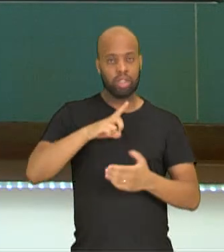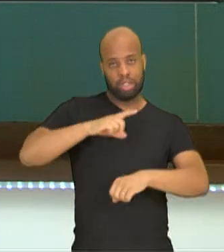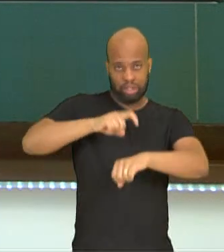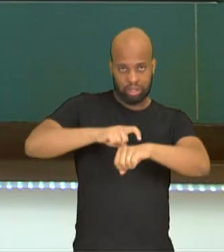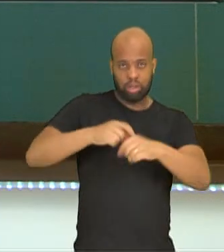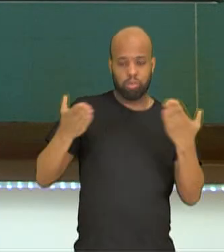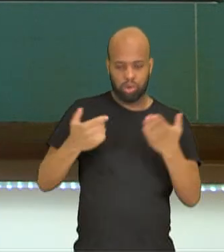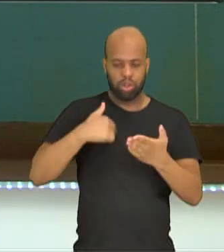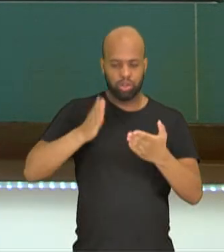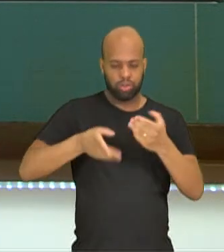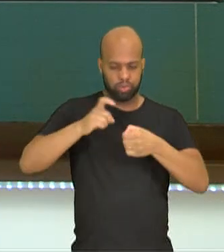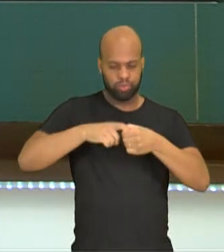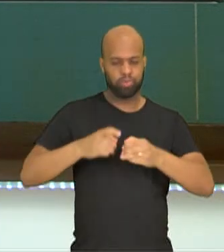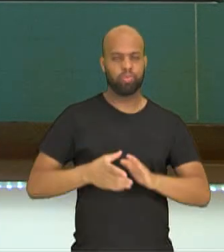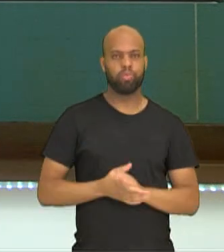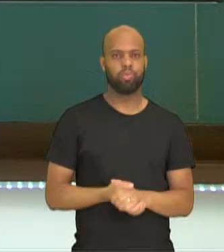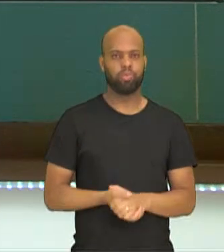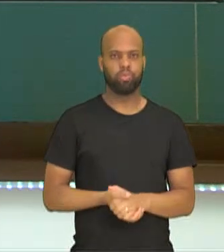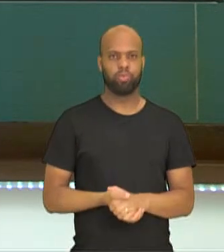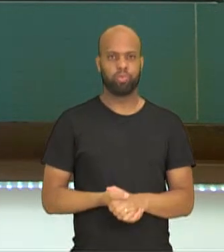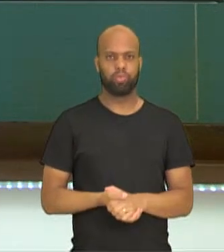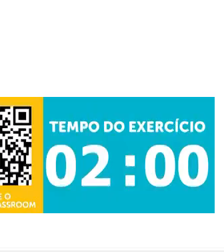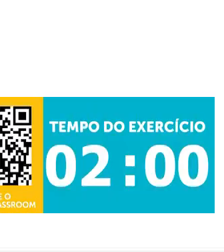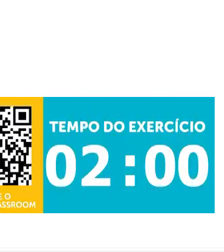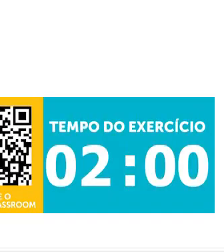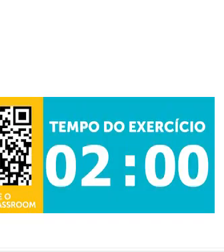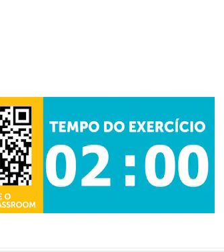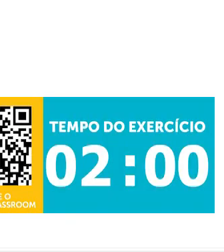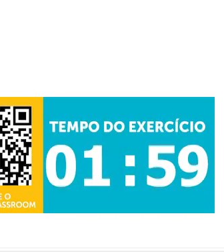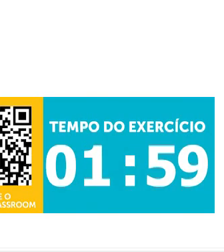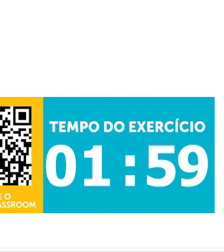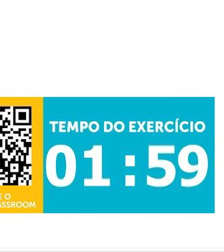dar um tempinho para vocês e daqui a pouco nós voltamos com a resposta.